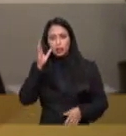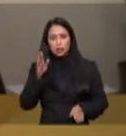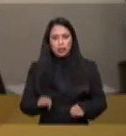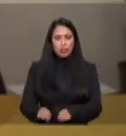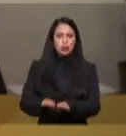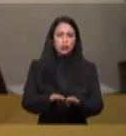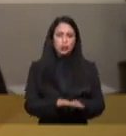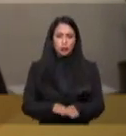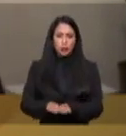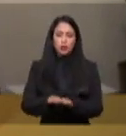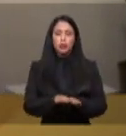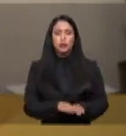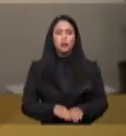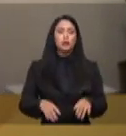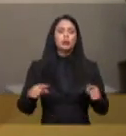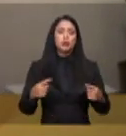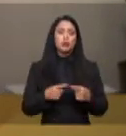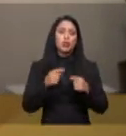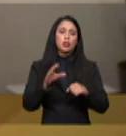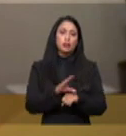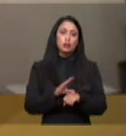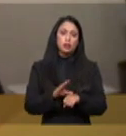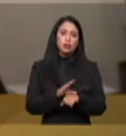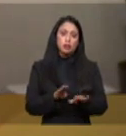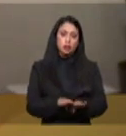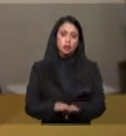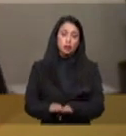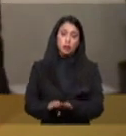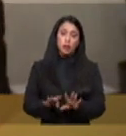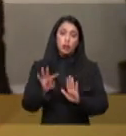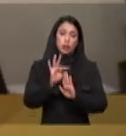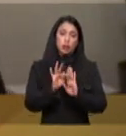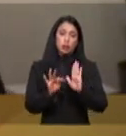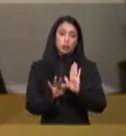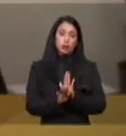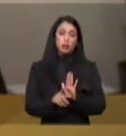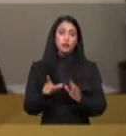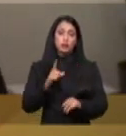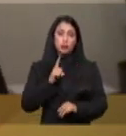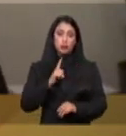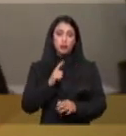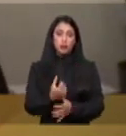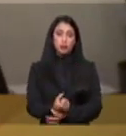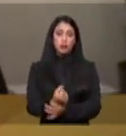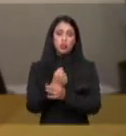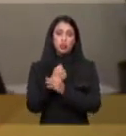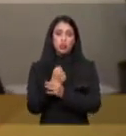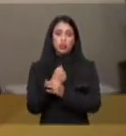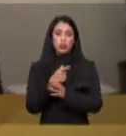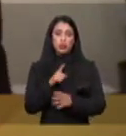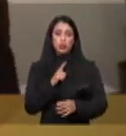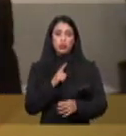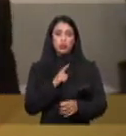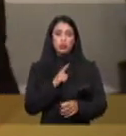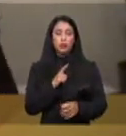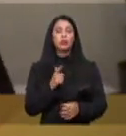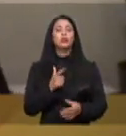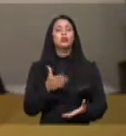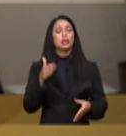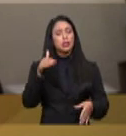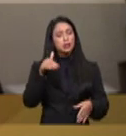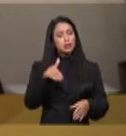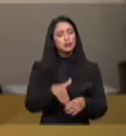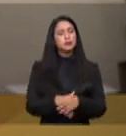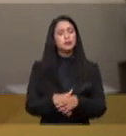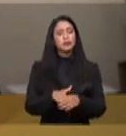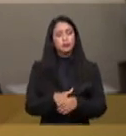ao postulado constitucional da isonomia. O texto visa, sobretudo, assegurar a rigidez do processo eleitoral